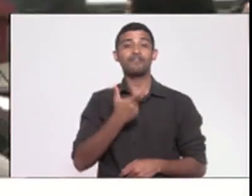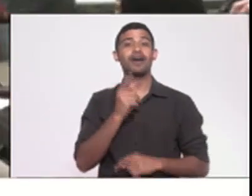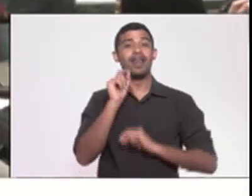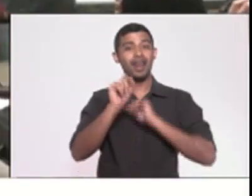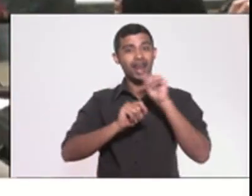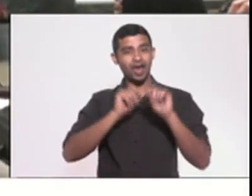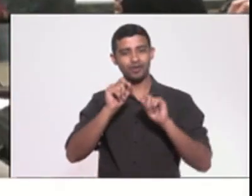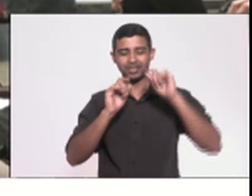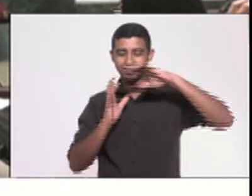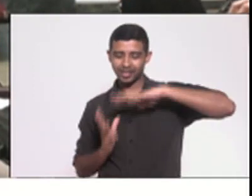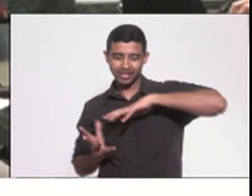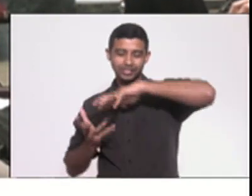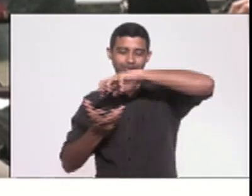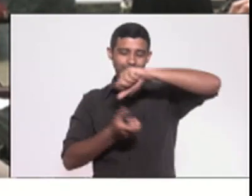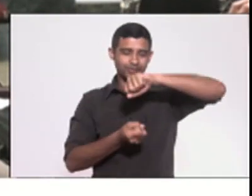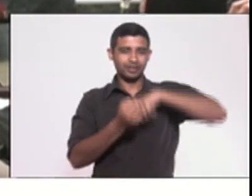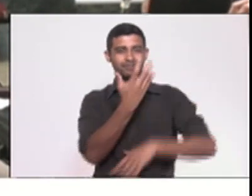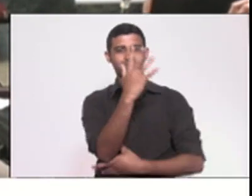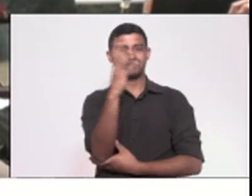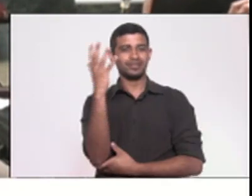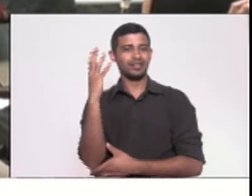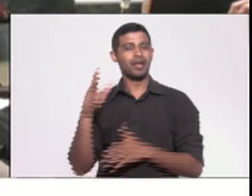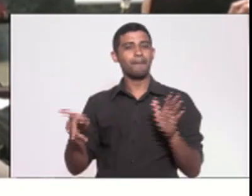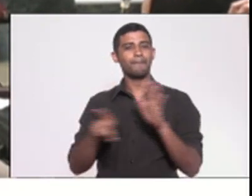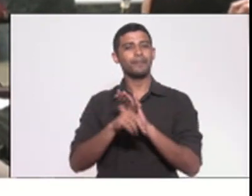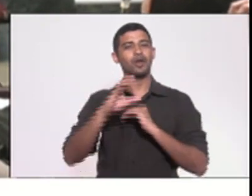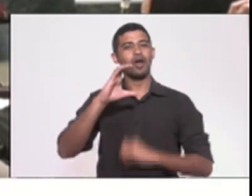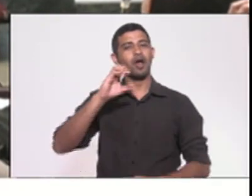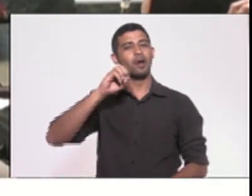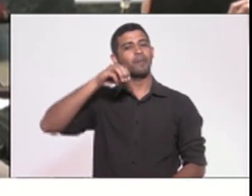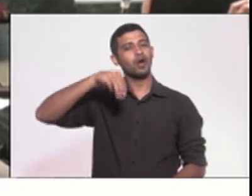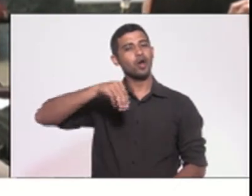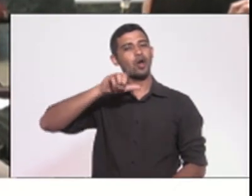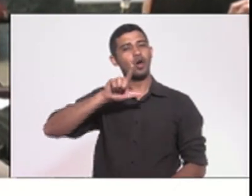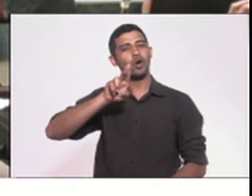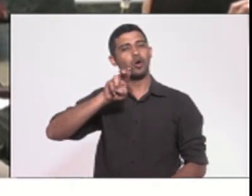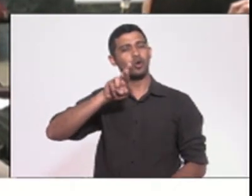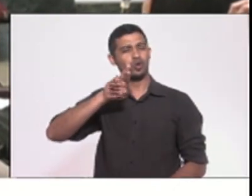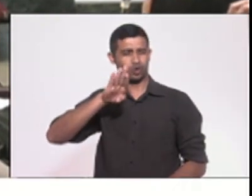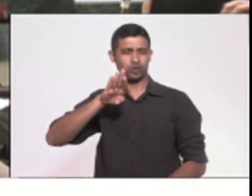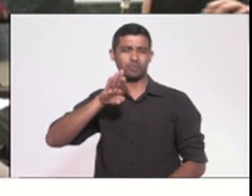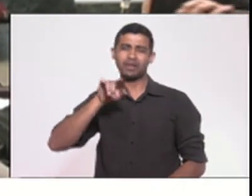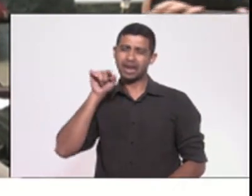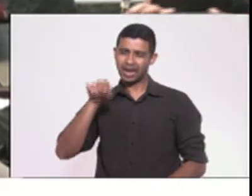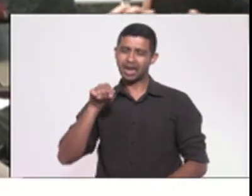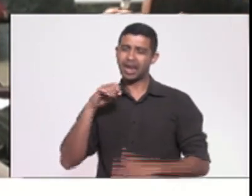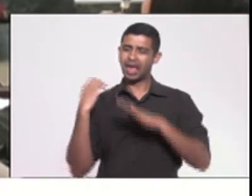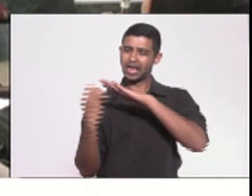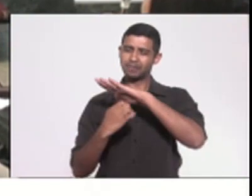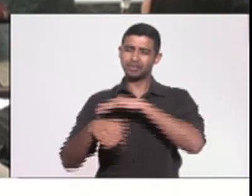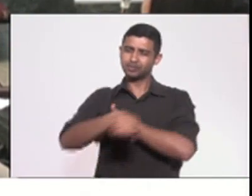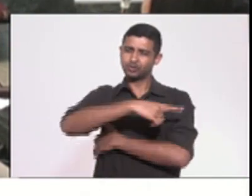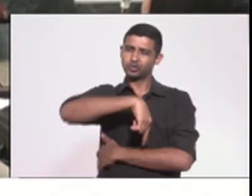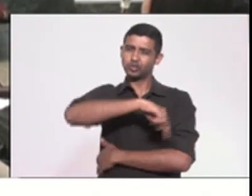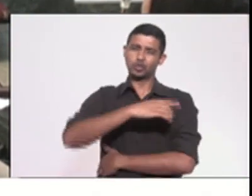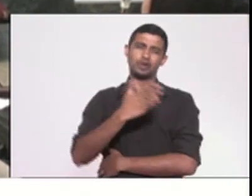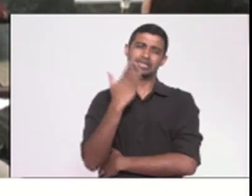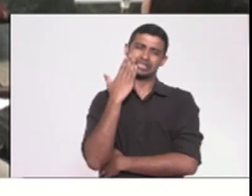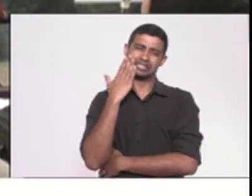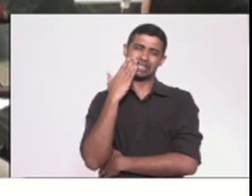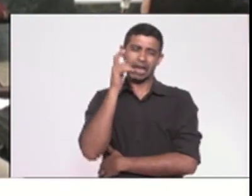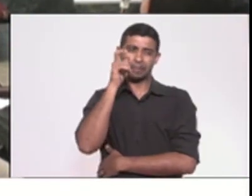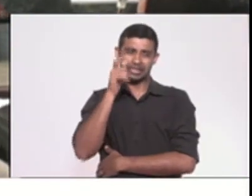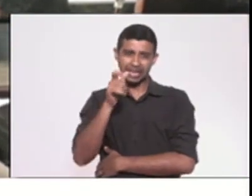de sustentabilidade ambiental da Conlurb, e a Conlurb é uma empresa de todos nós, de modo que eu acho que